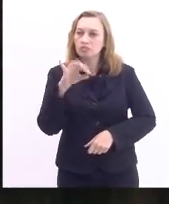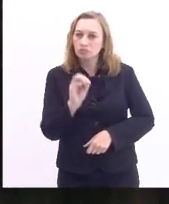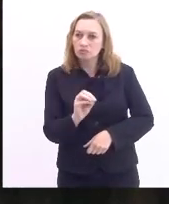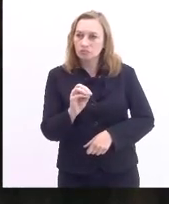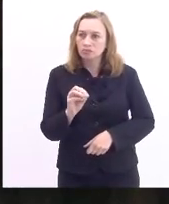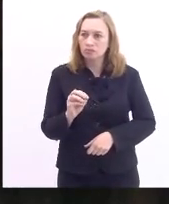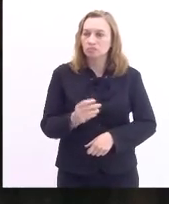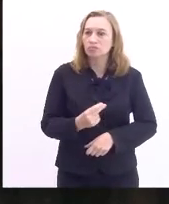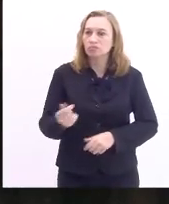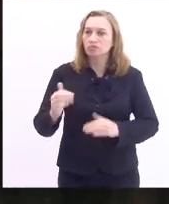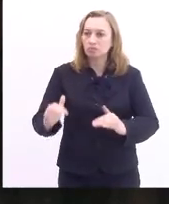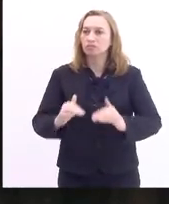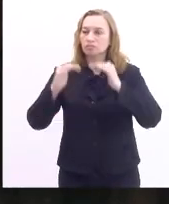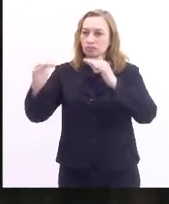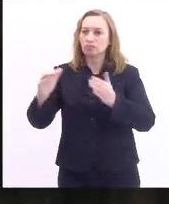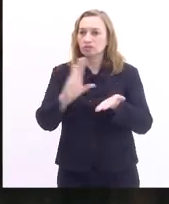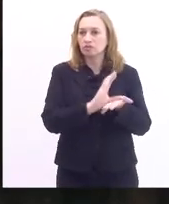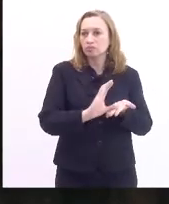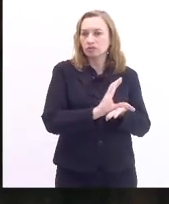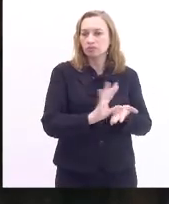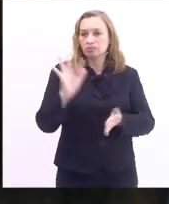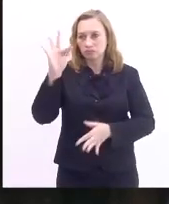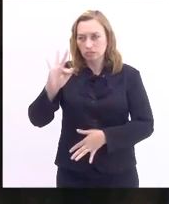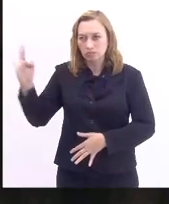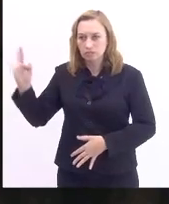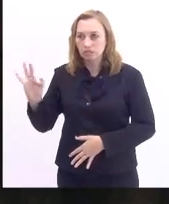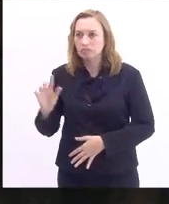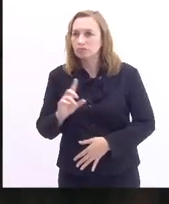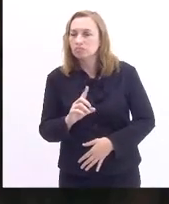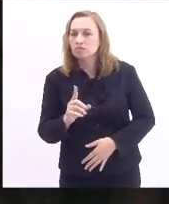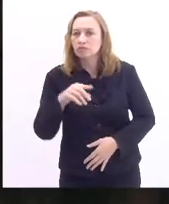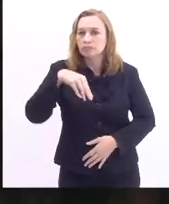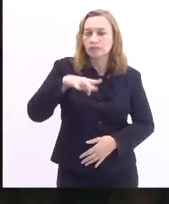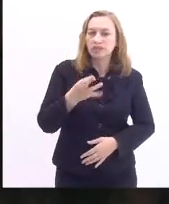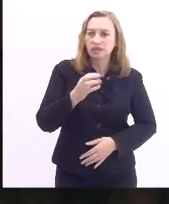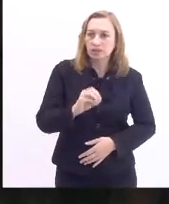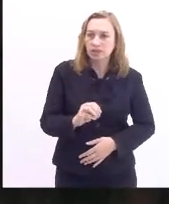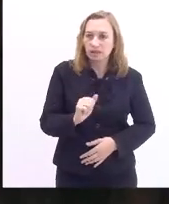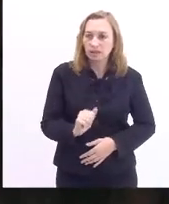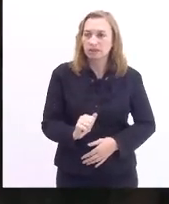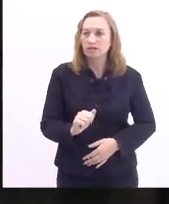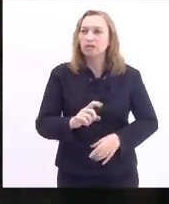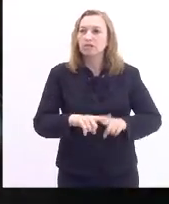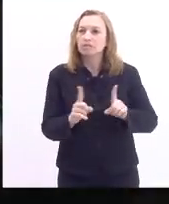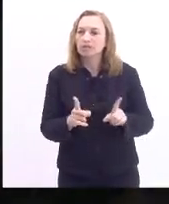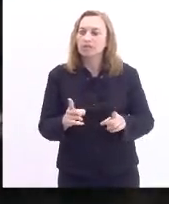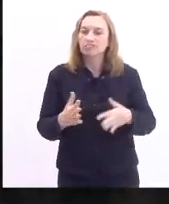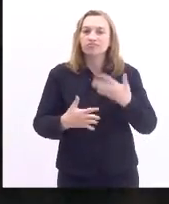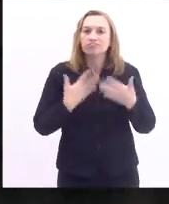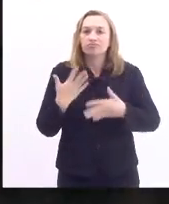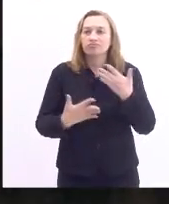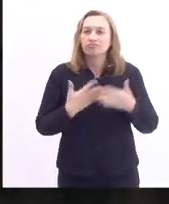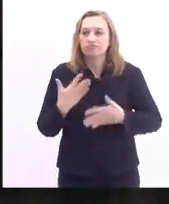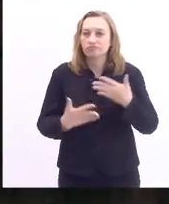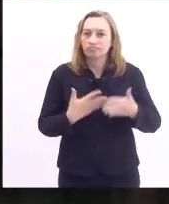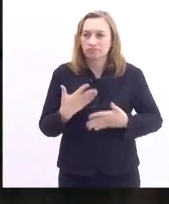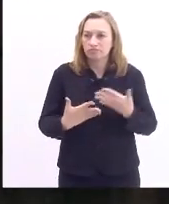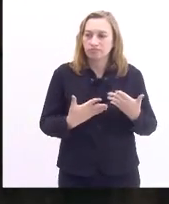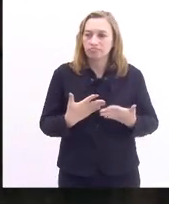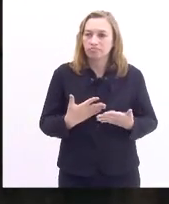aqui porque agora é suplente do Conselho Federal Não tá aqui a Marcele porque não correu mas a minha gratidão